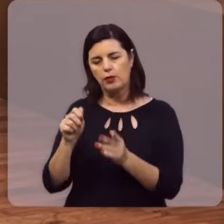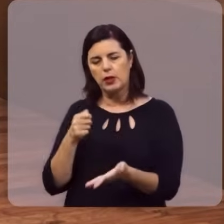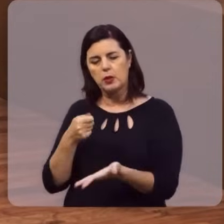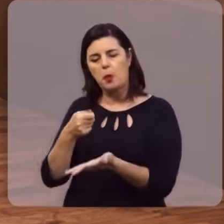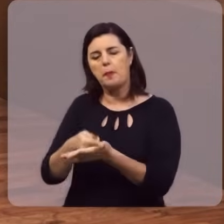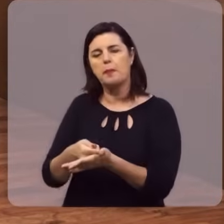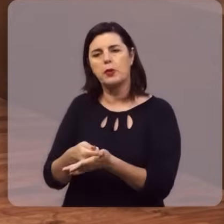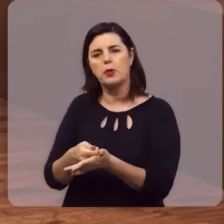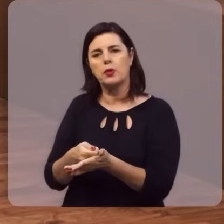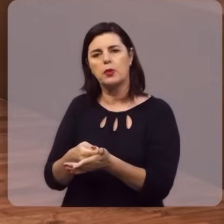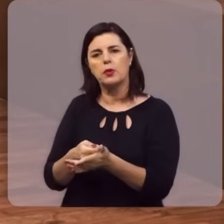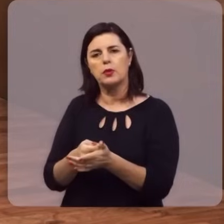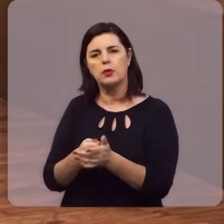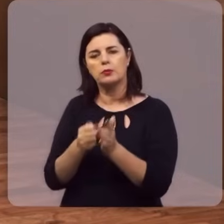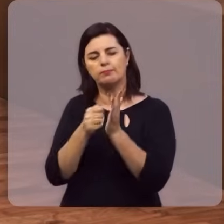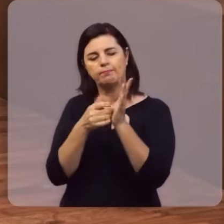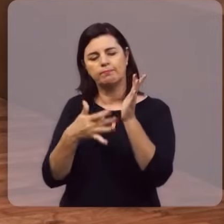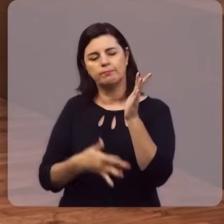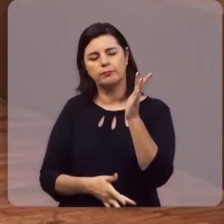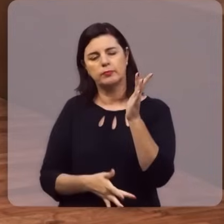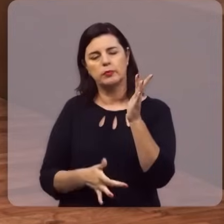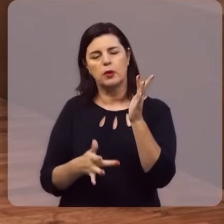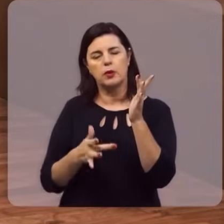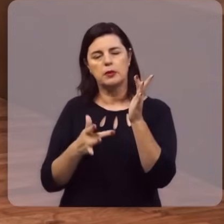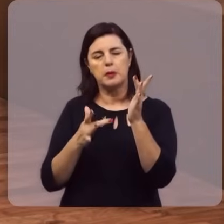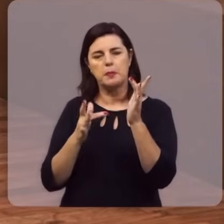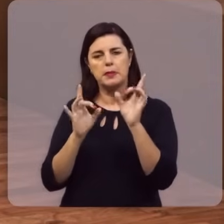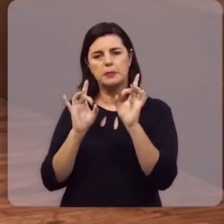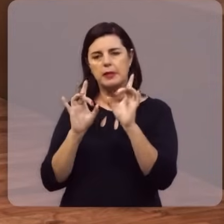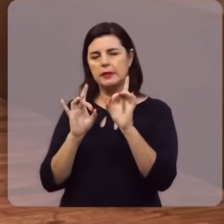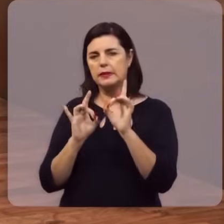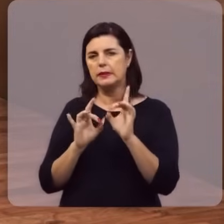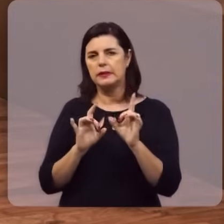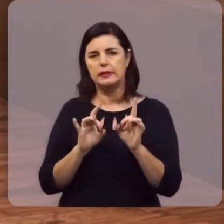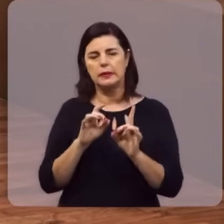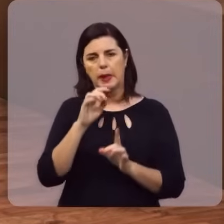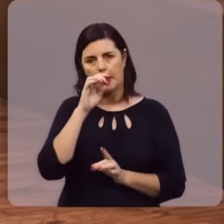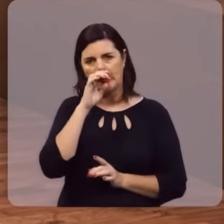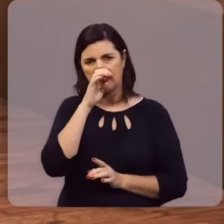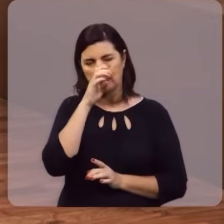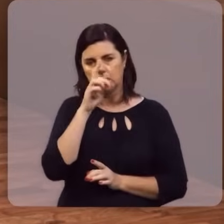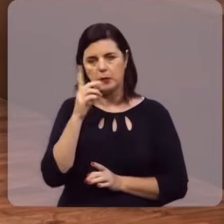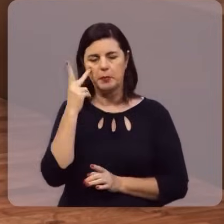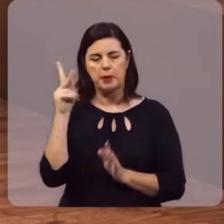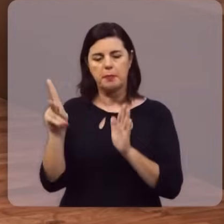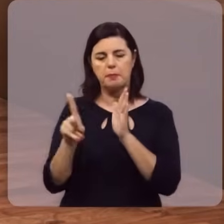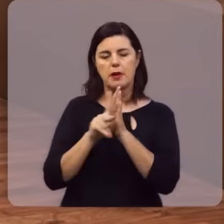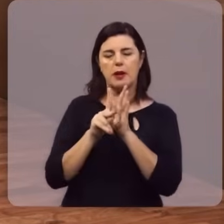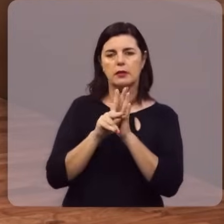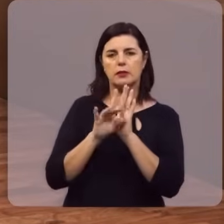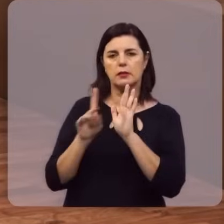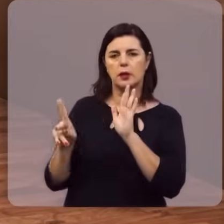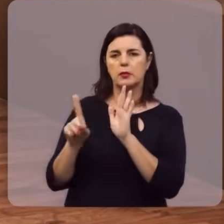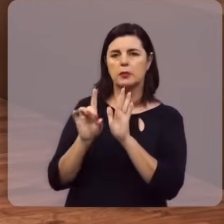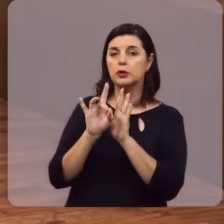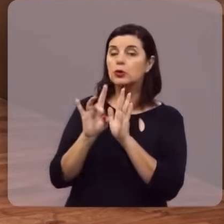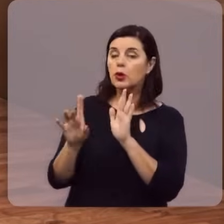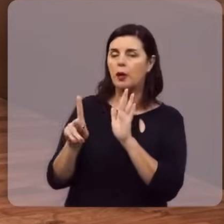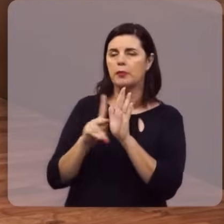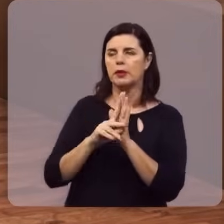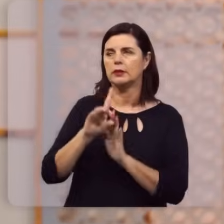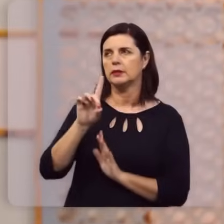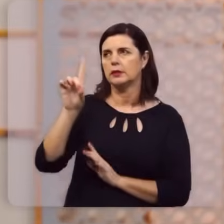ele comprou com preciosíssimo sangue não com ouro não comprar para sermos propriedades exclusiva de